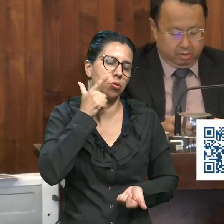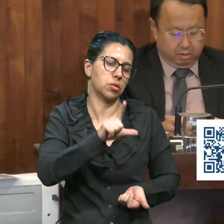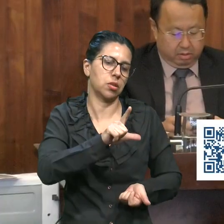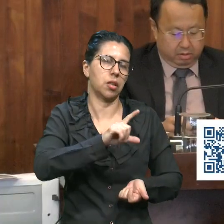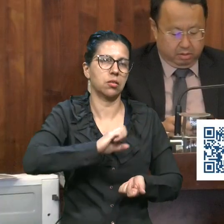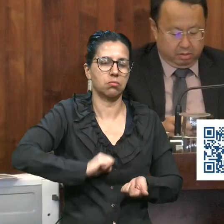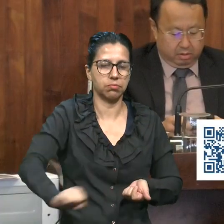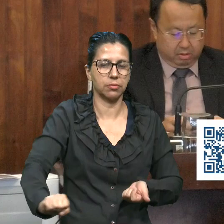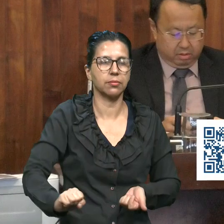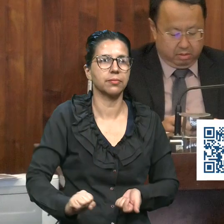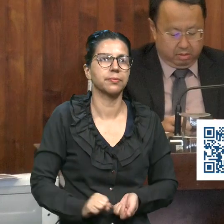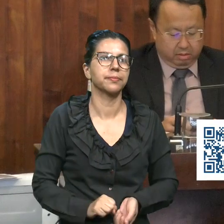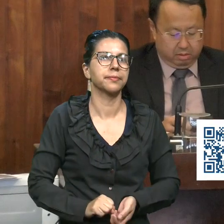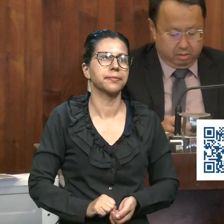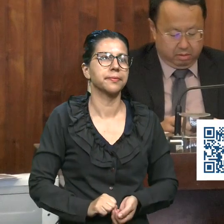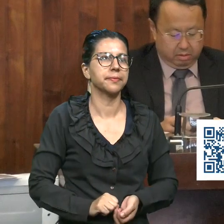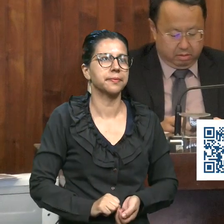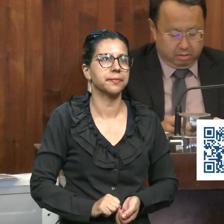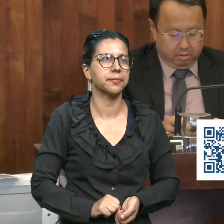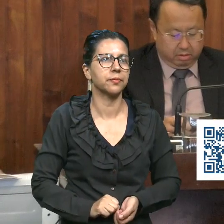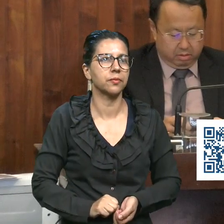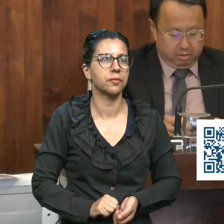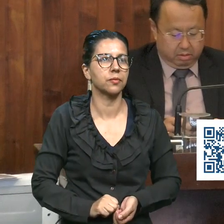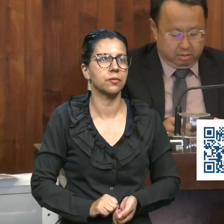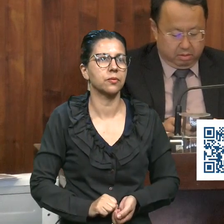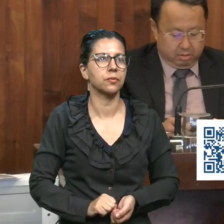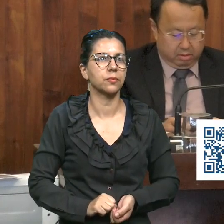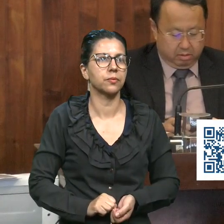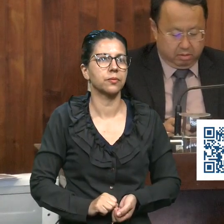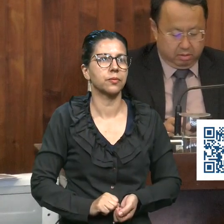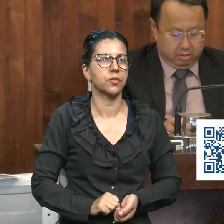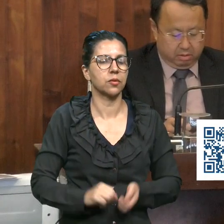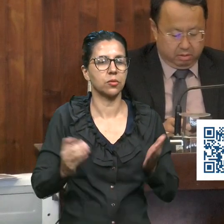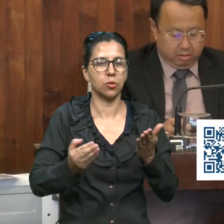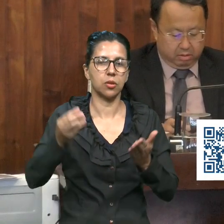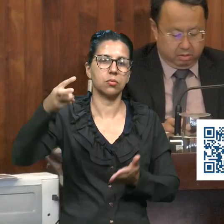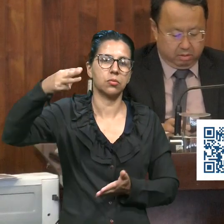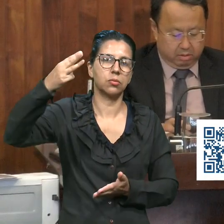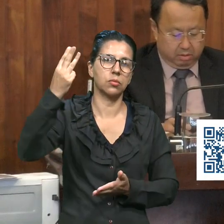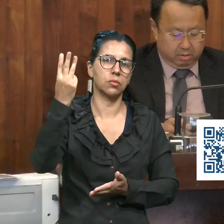Continua a discussão. Próximo vereador, o vereador Marcos Custódio, que na forma regimental dispõe de 3 minutos.